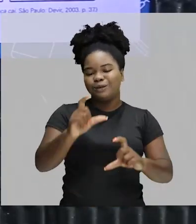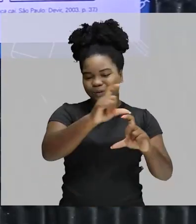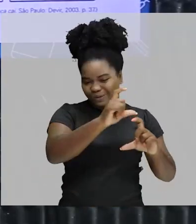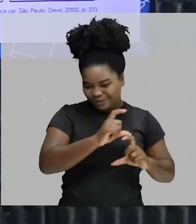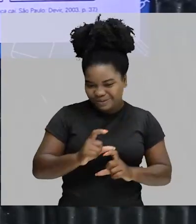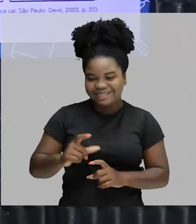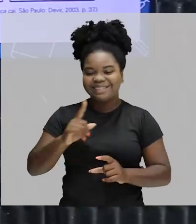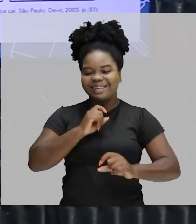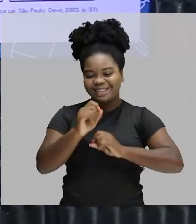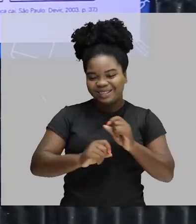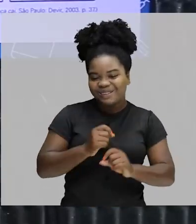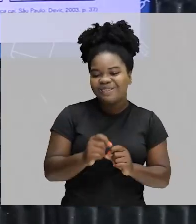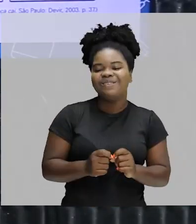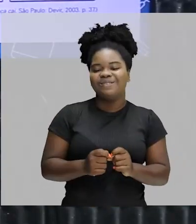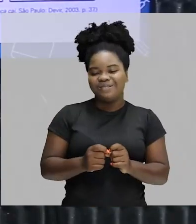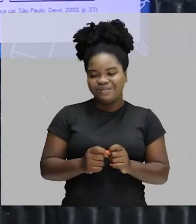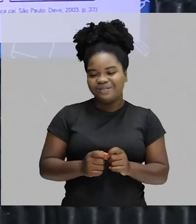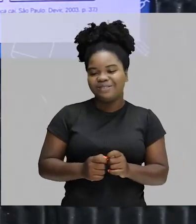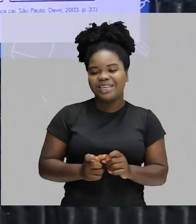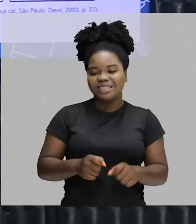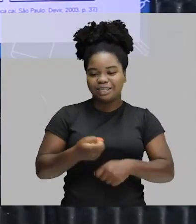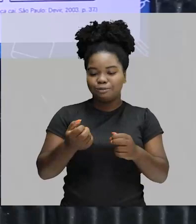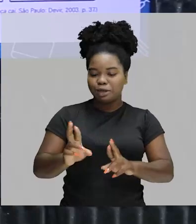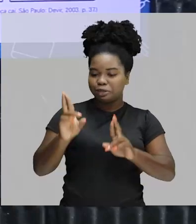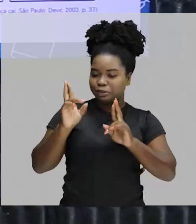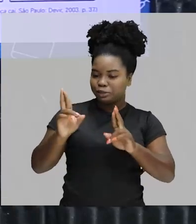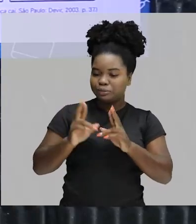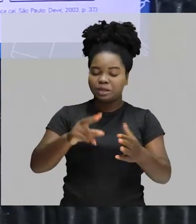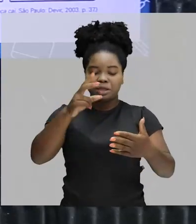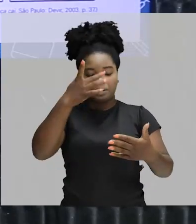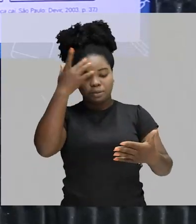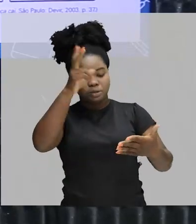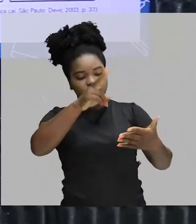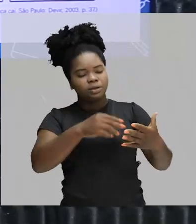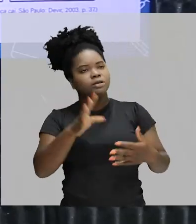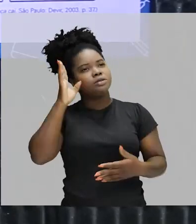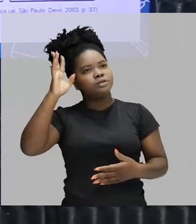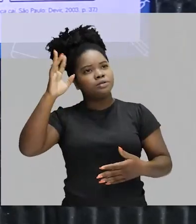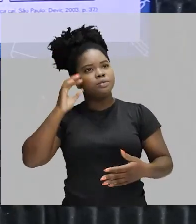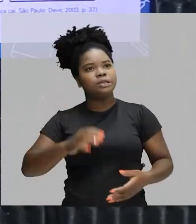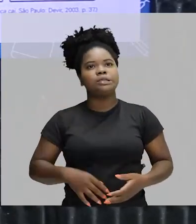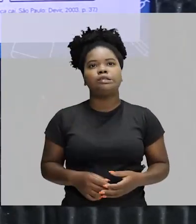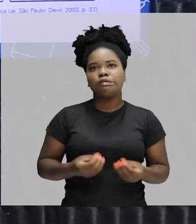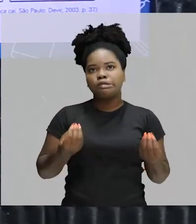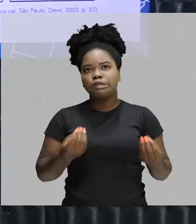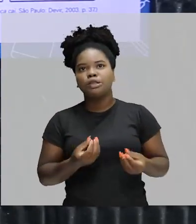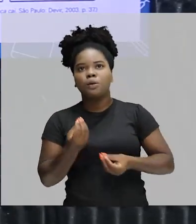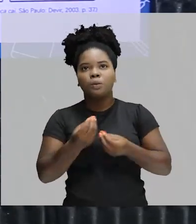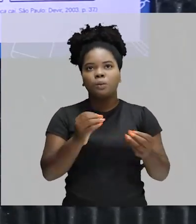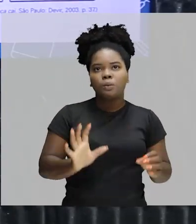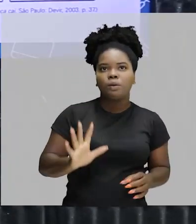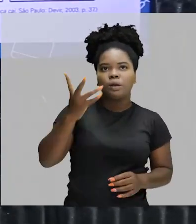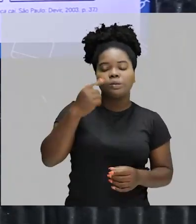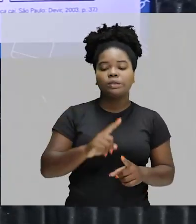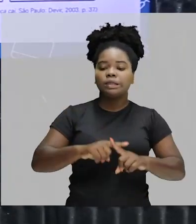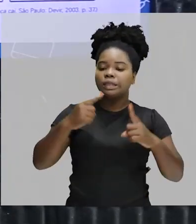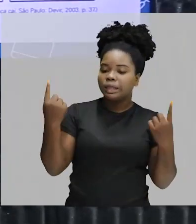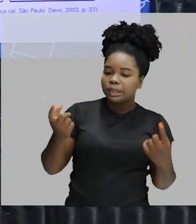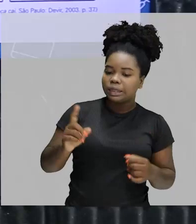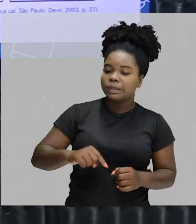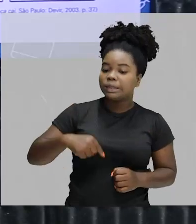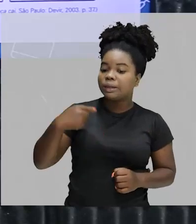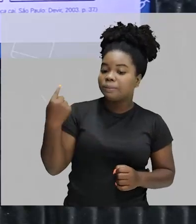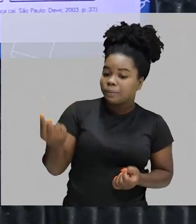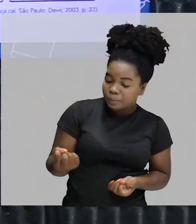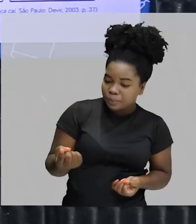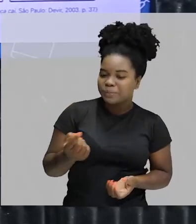justamente isso, né? Essa quebra de expectativa do leitor. A gente imagina que vai finalizar de um jeito e acaba finalizando de uma outra